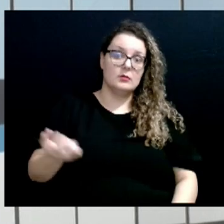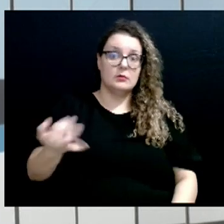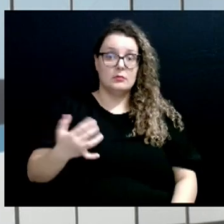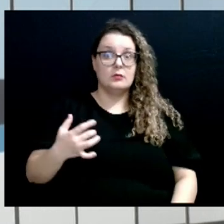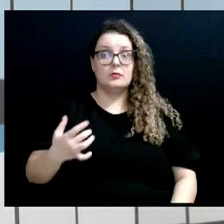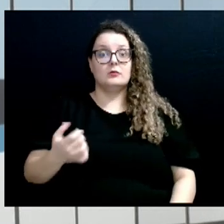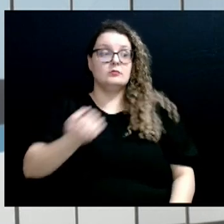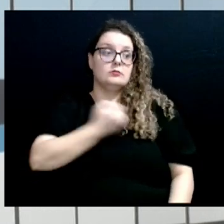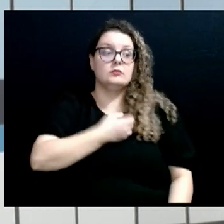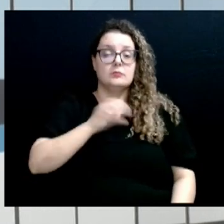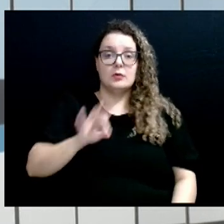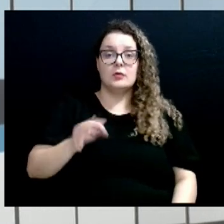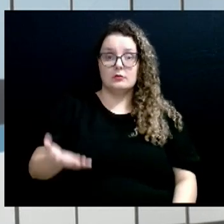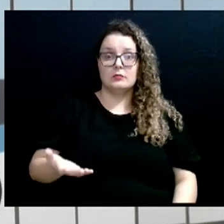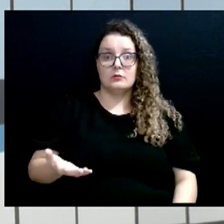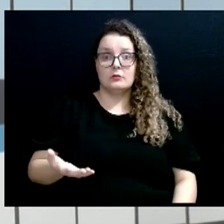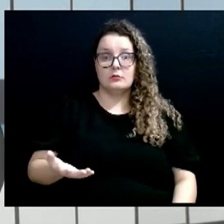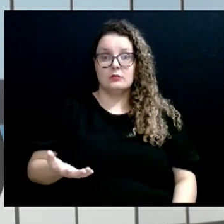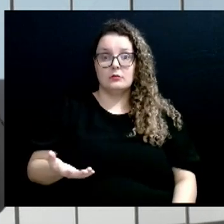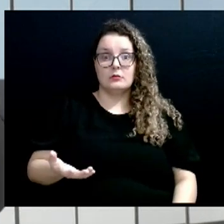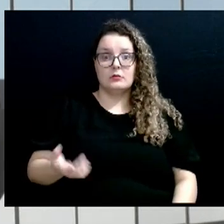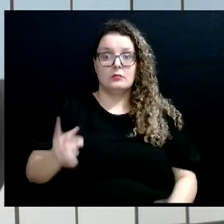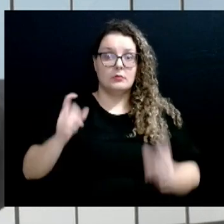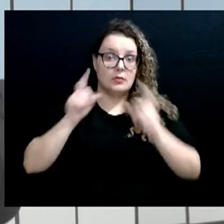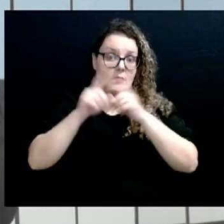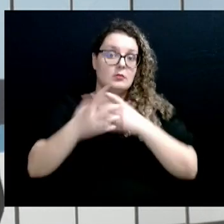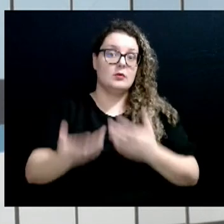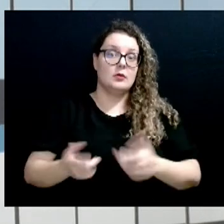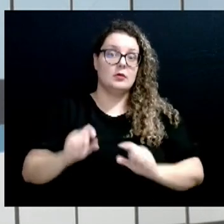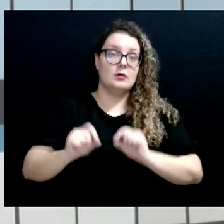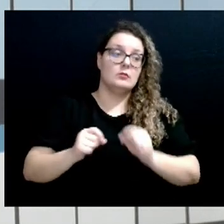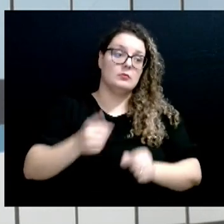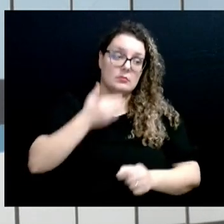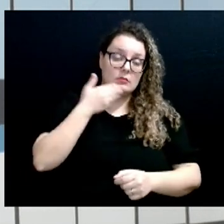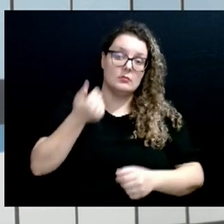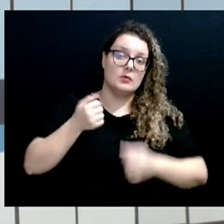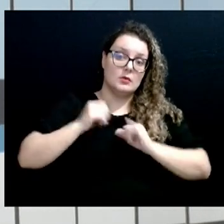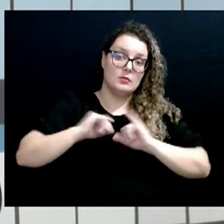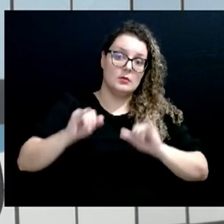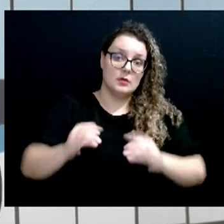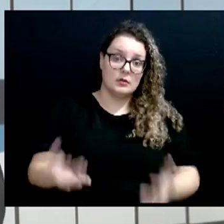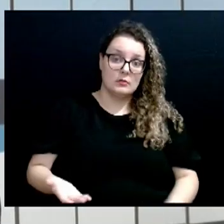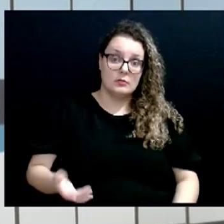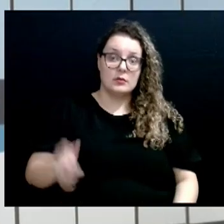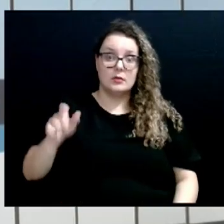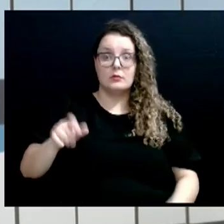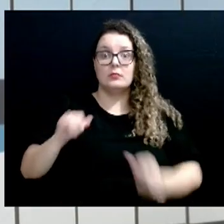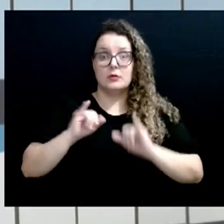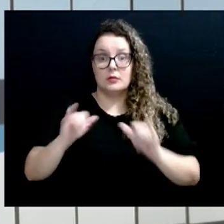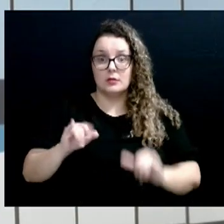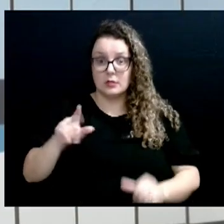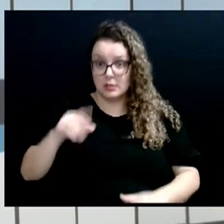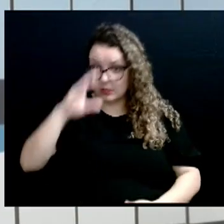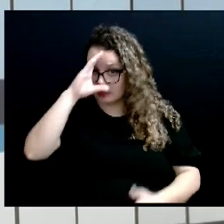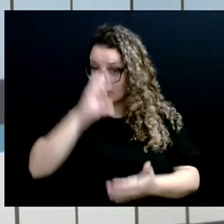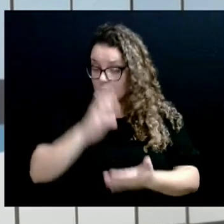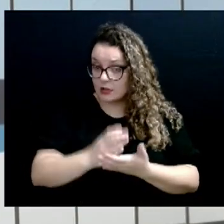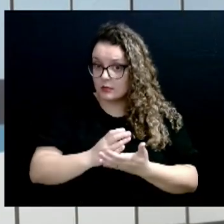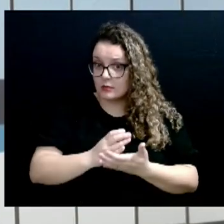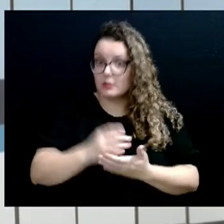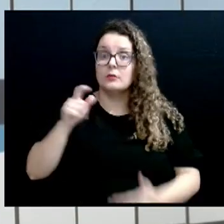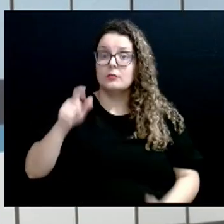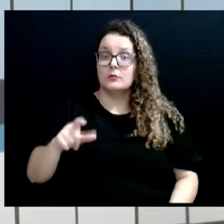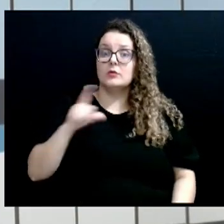Então, vai ficar bem complicado. Quem fizer mais propaganda, leva mais disso. Só que essa pessoa que está fazendo propaganda é uma pessoa confiável? É uma pessoa que tem